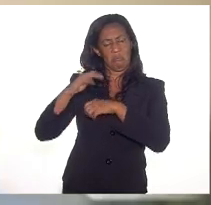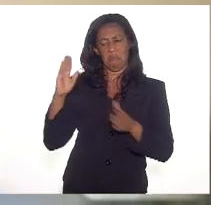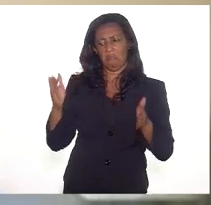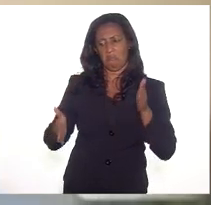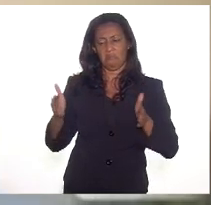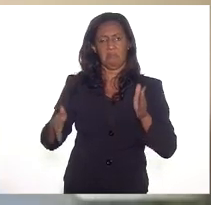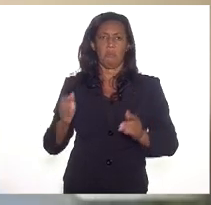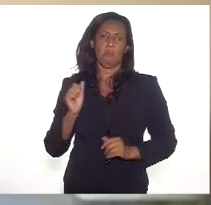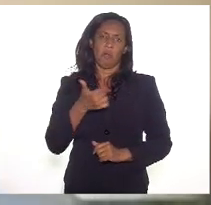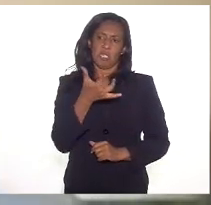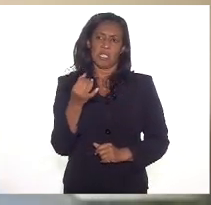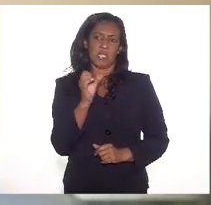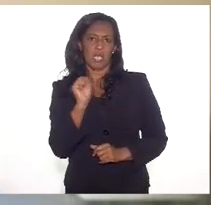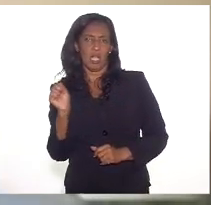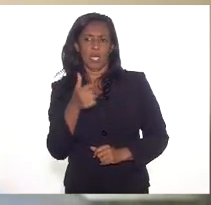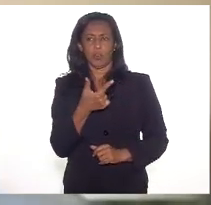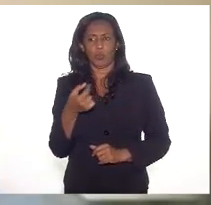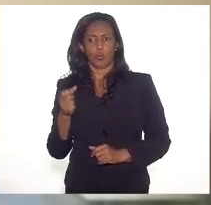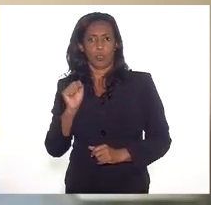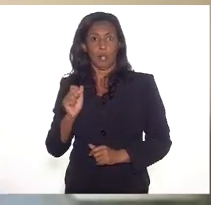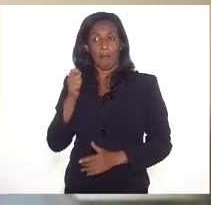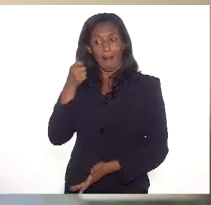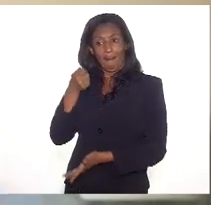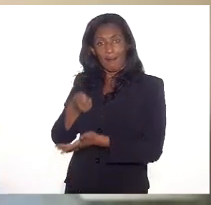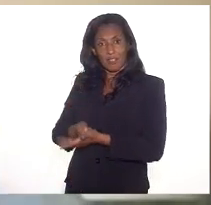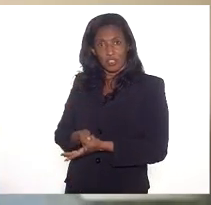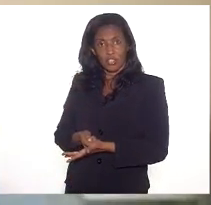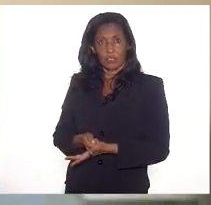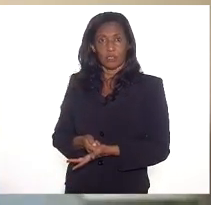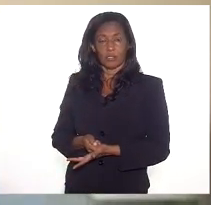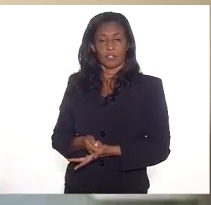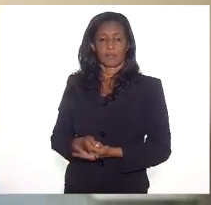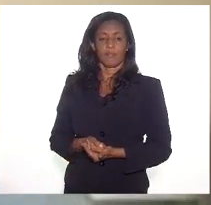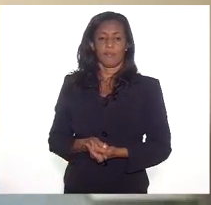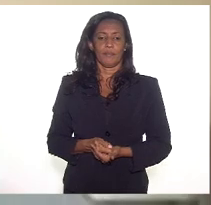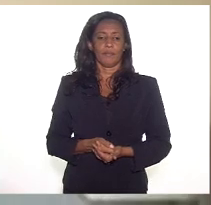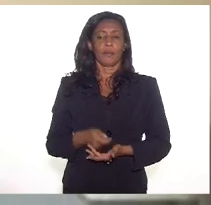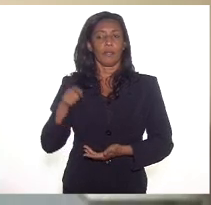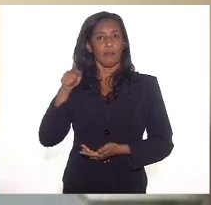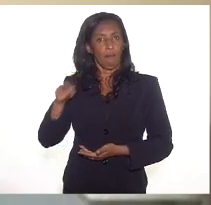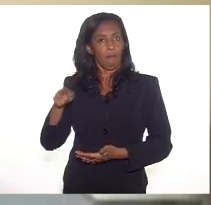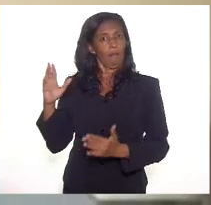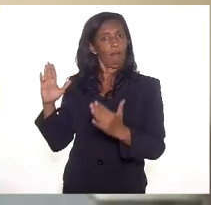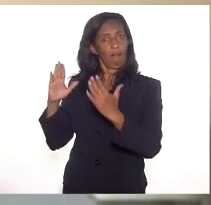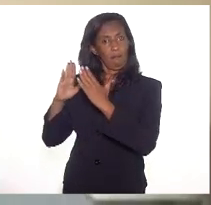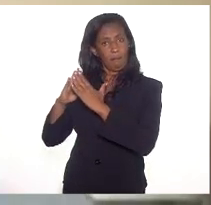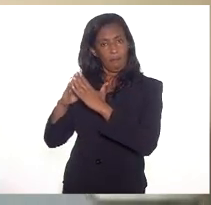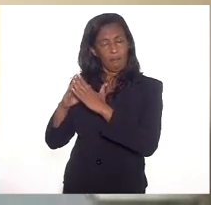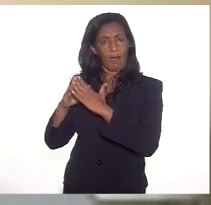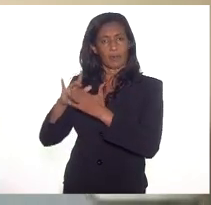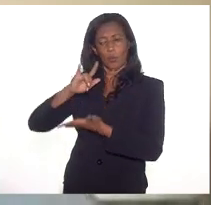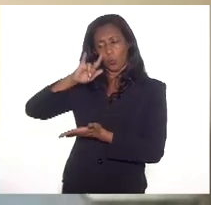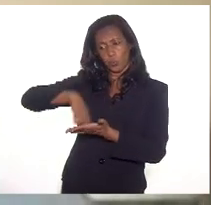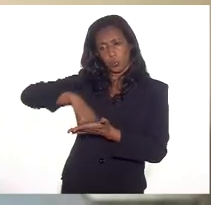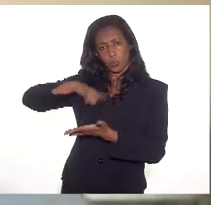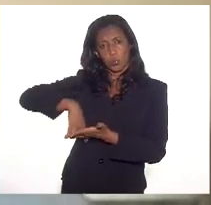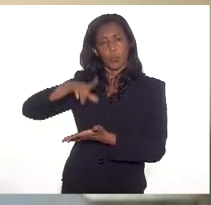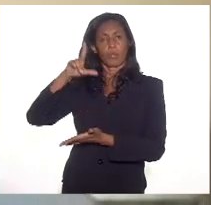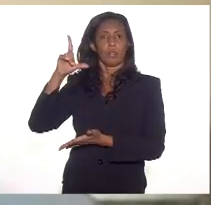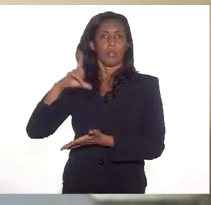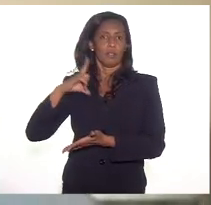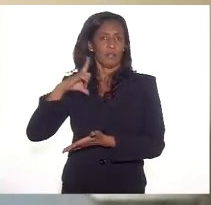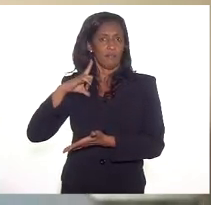100 anos, por 200 anos, para garantir que aquele imóvel regularizado vai ter